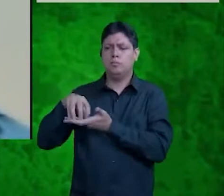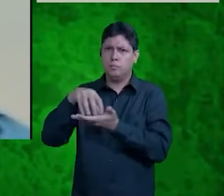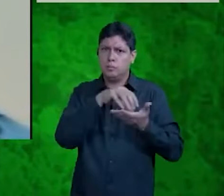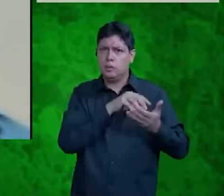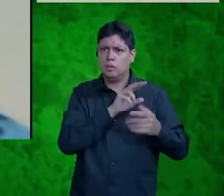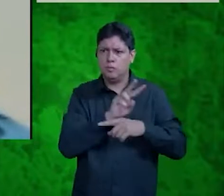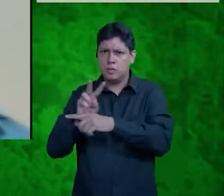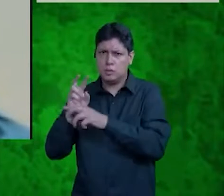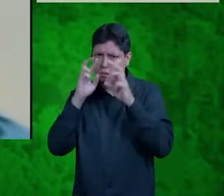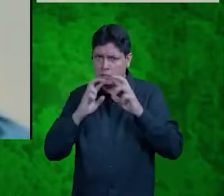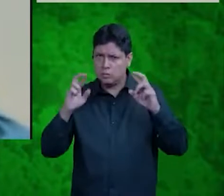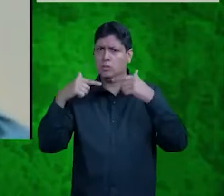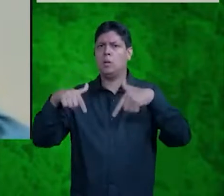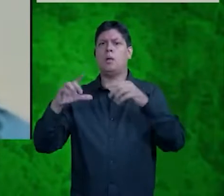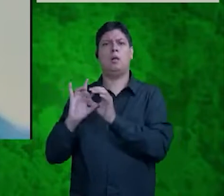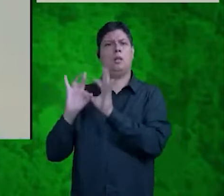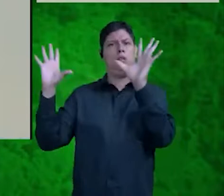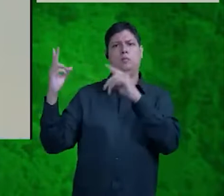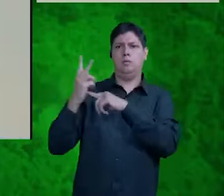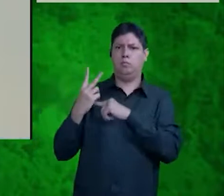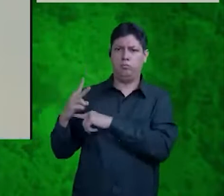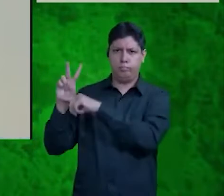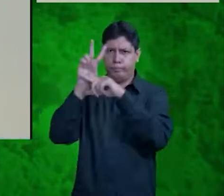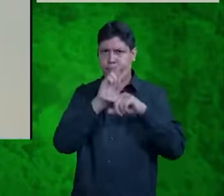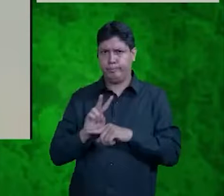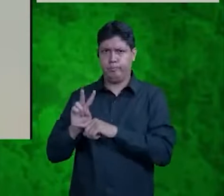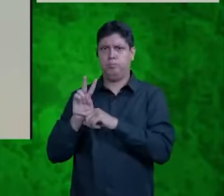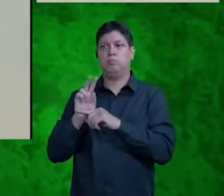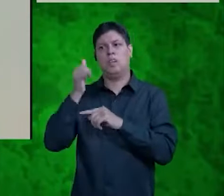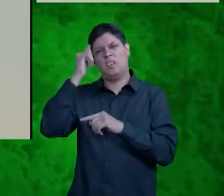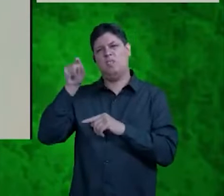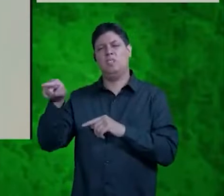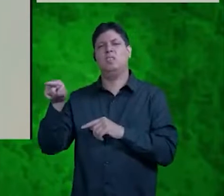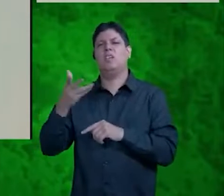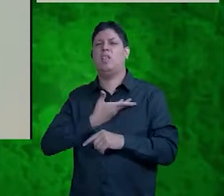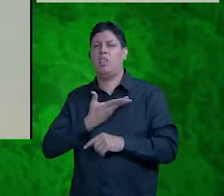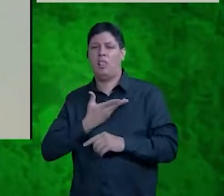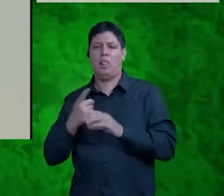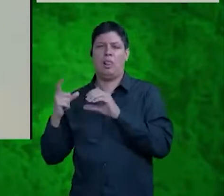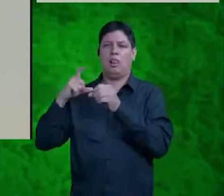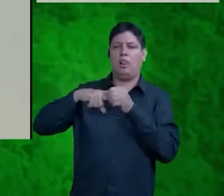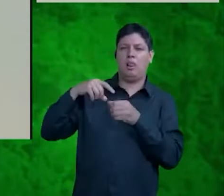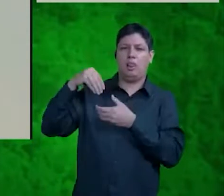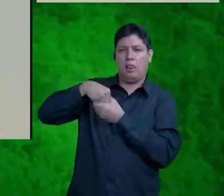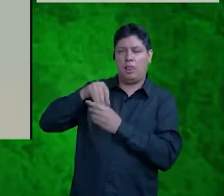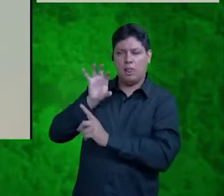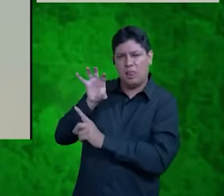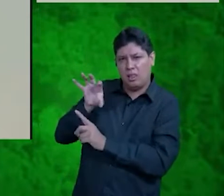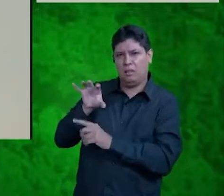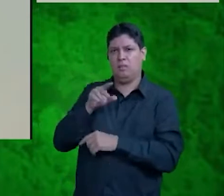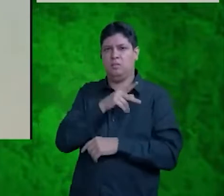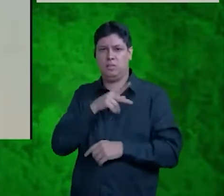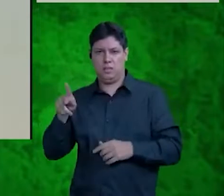trabalhem a serviço de um governo, porque eles são órgãos de Estado. Aí nós temos dentro dessa região toda um problema de regularização fundiária muito